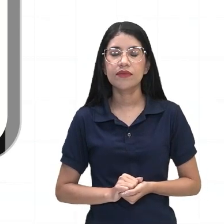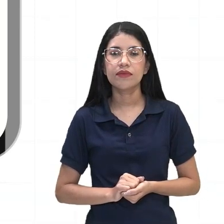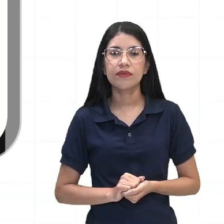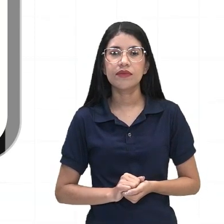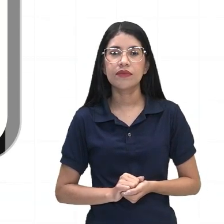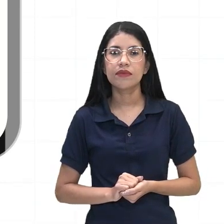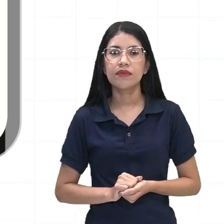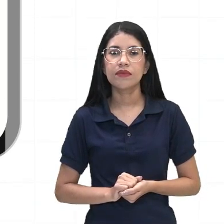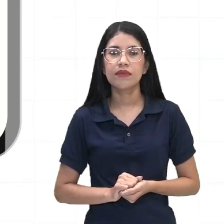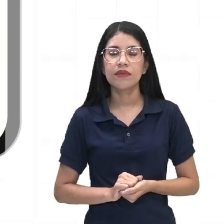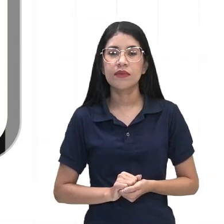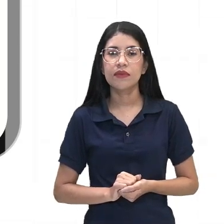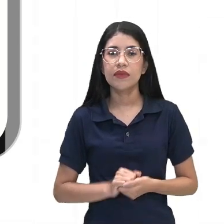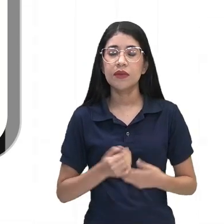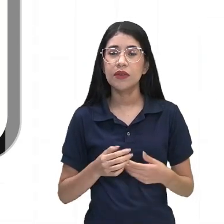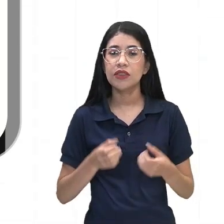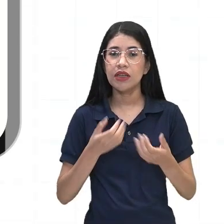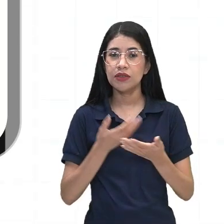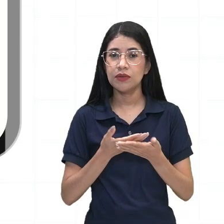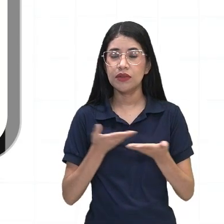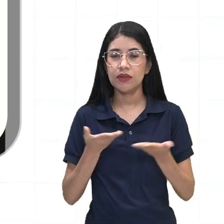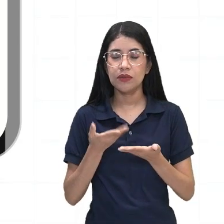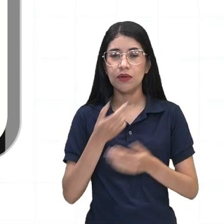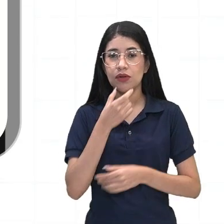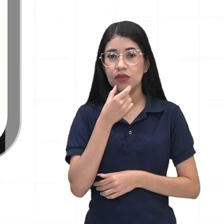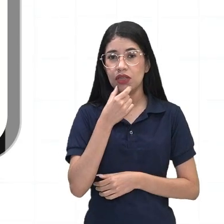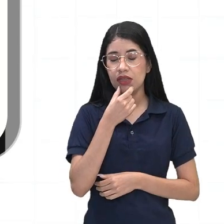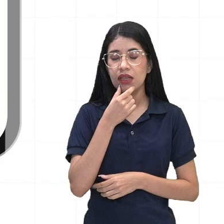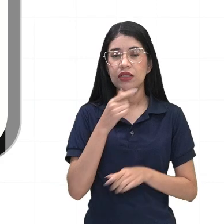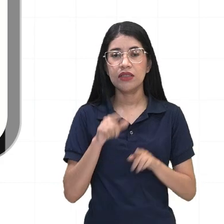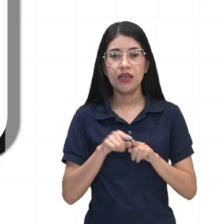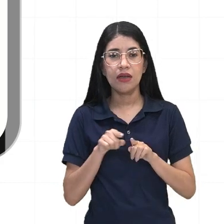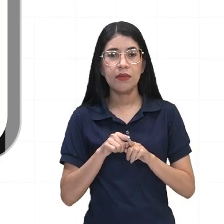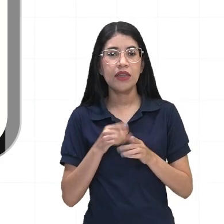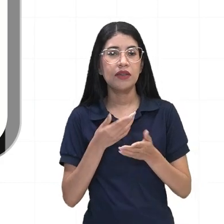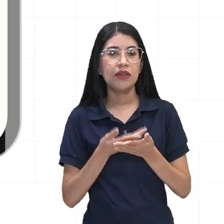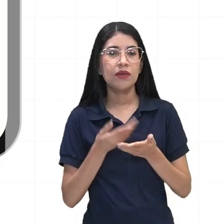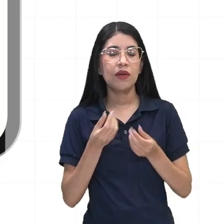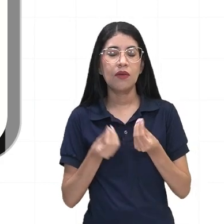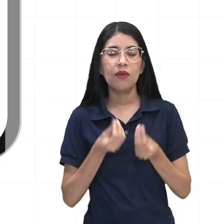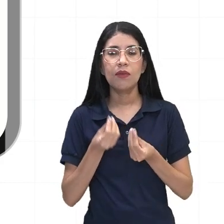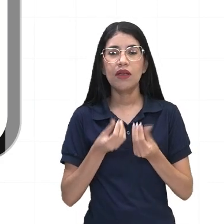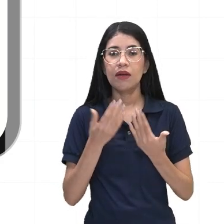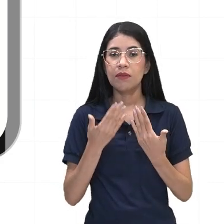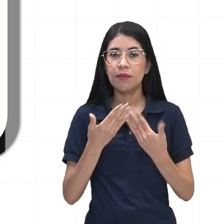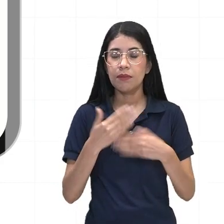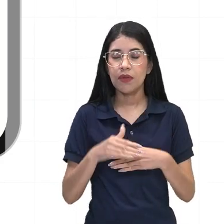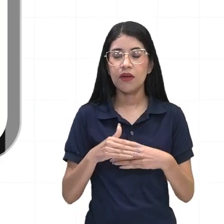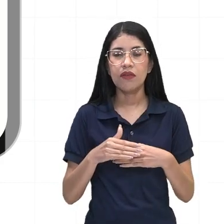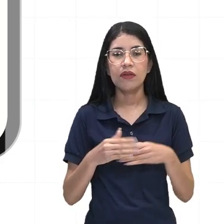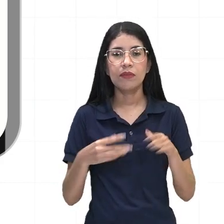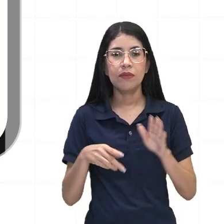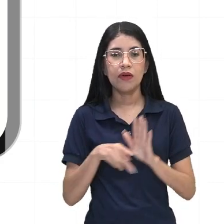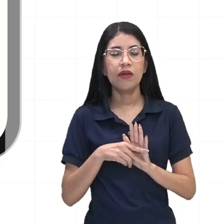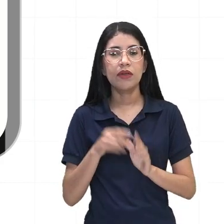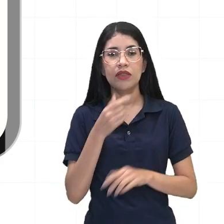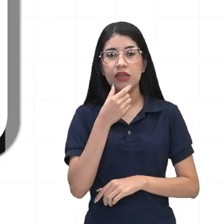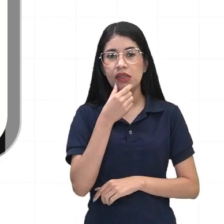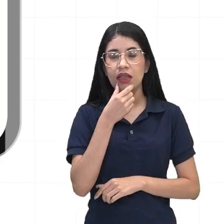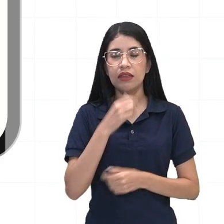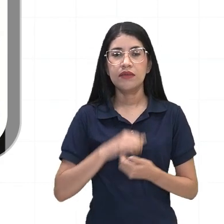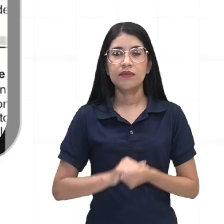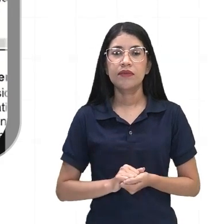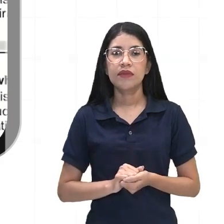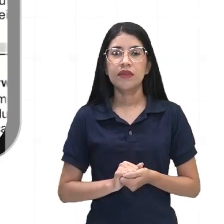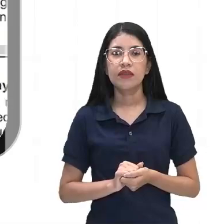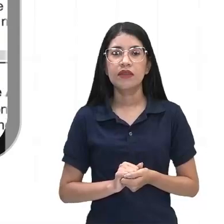Como a gente está falando de English, a gente vai ver também um pouquinho da prova de English. Vocês podem observar aí o título dela,